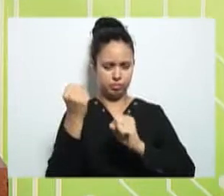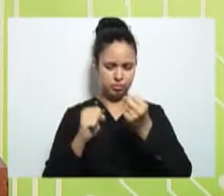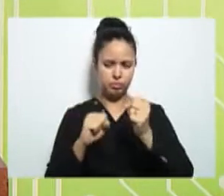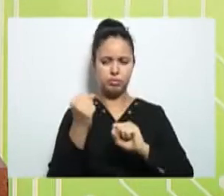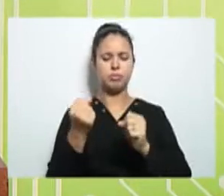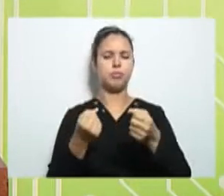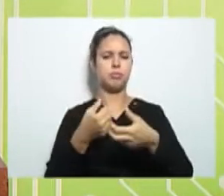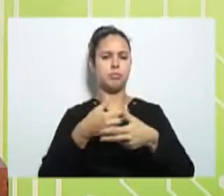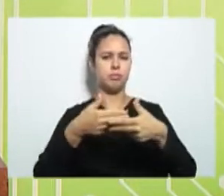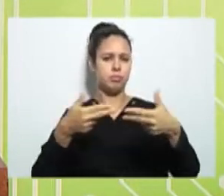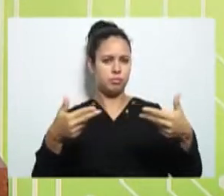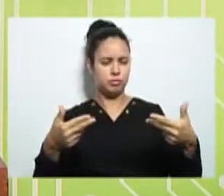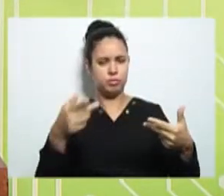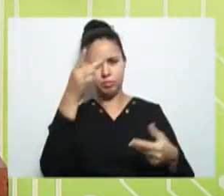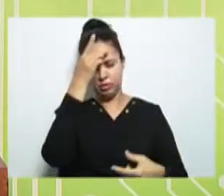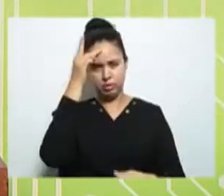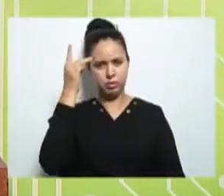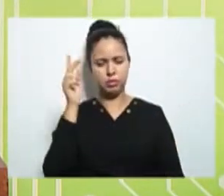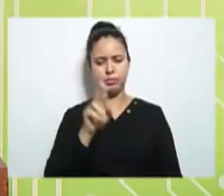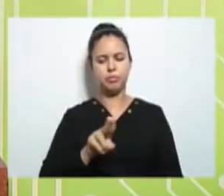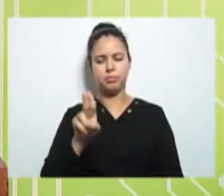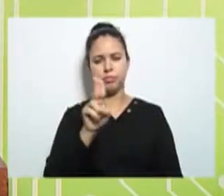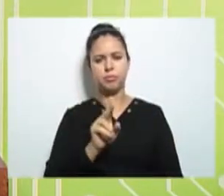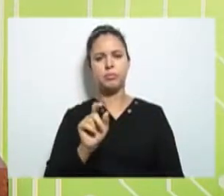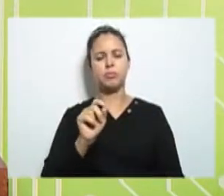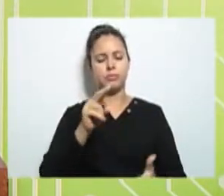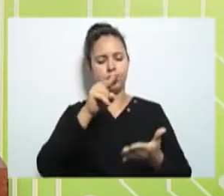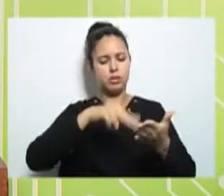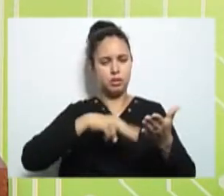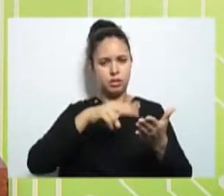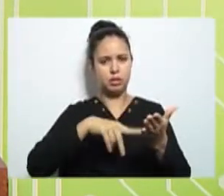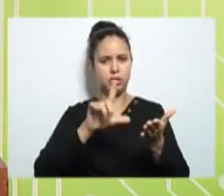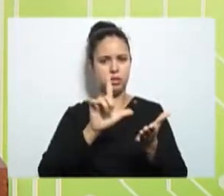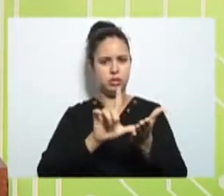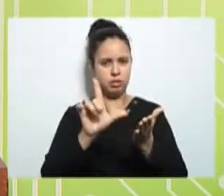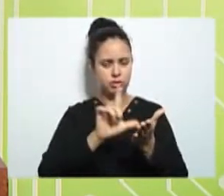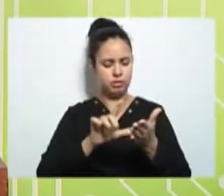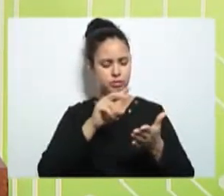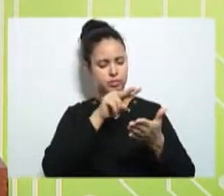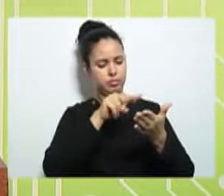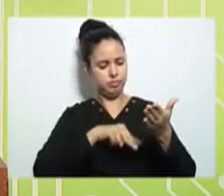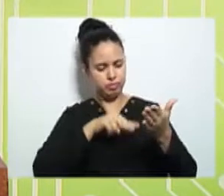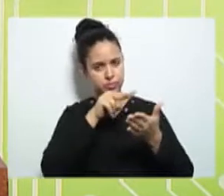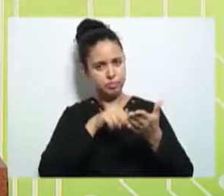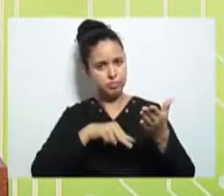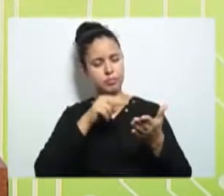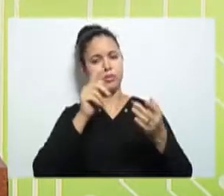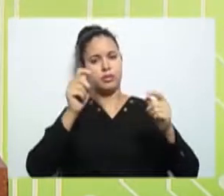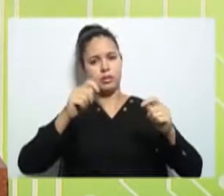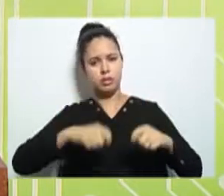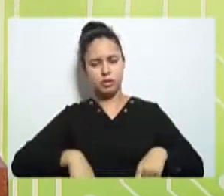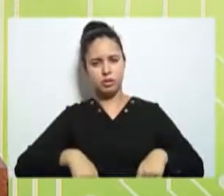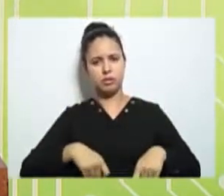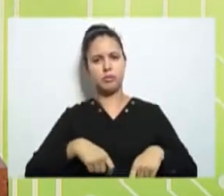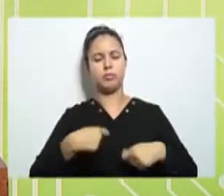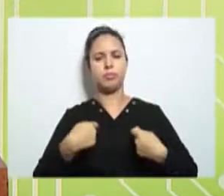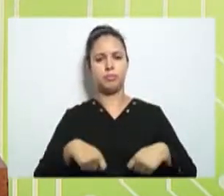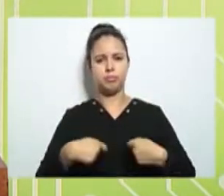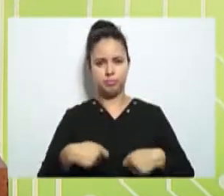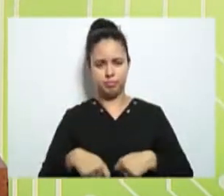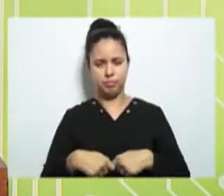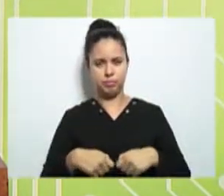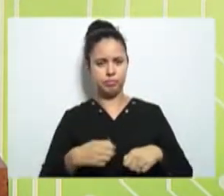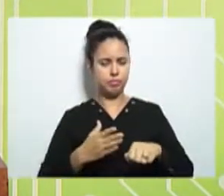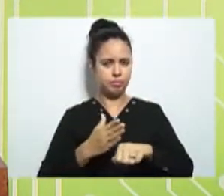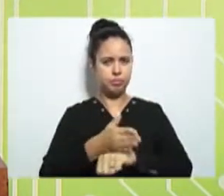séries, ler livros. A gente tem muito livro, vocês estão no curso EAD, né? Então, assim, vocês vão ter que acessar bastante o AVA,